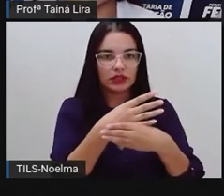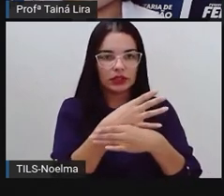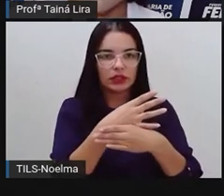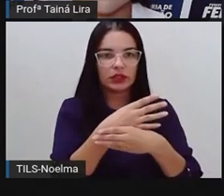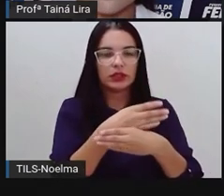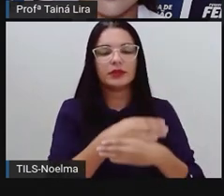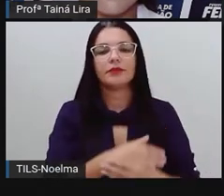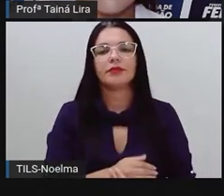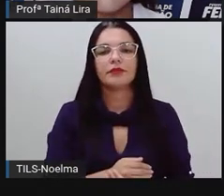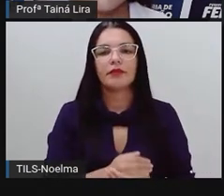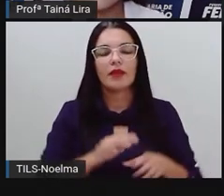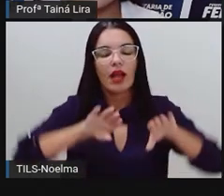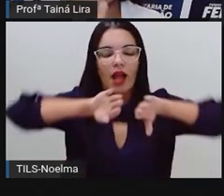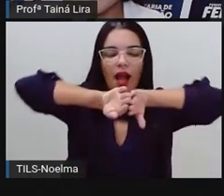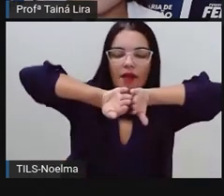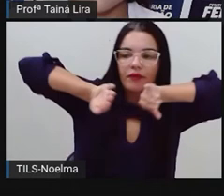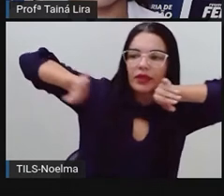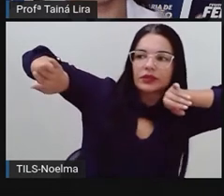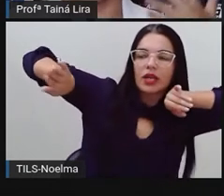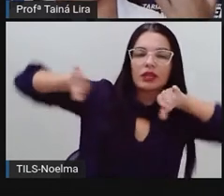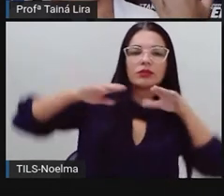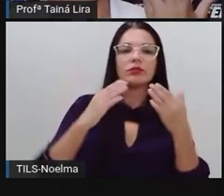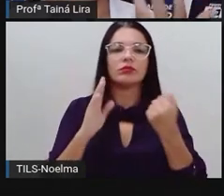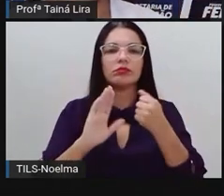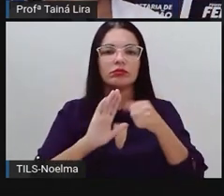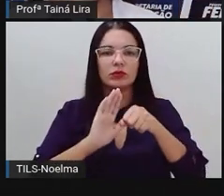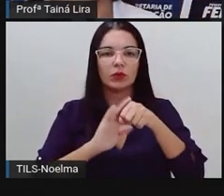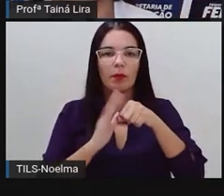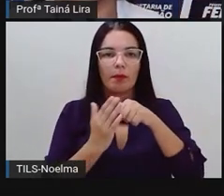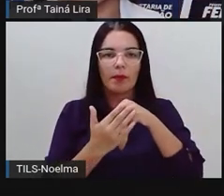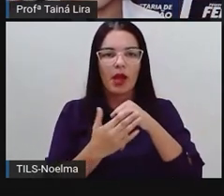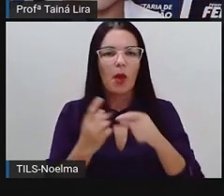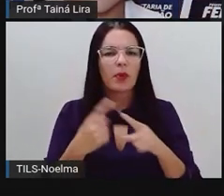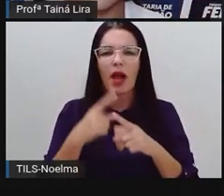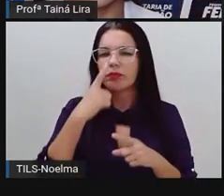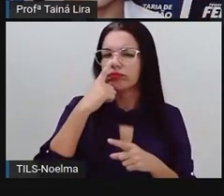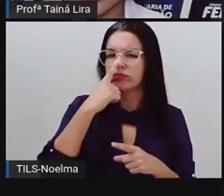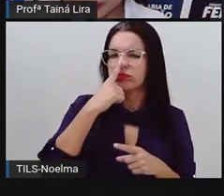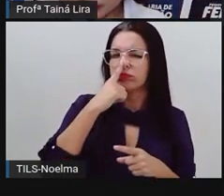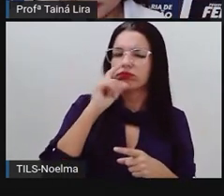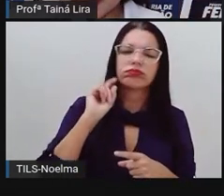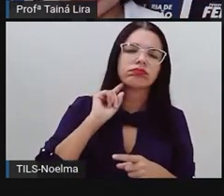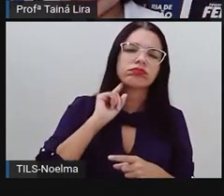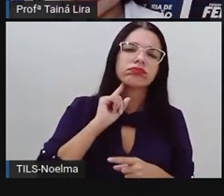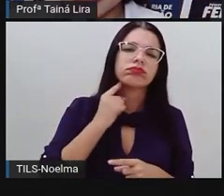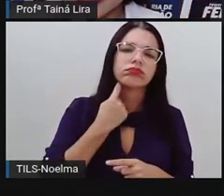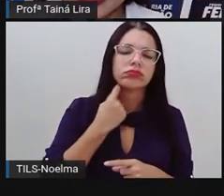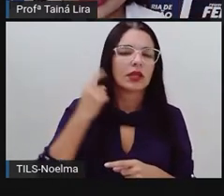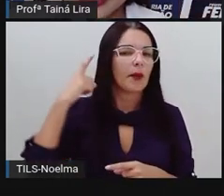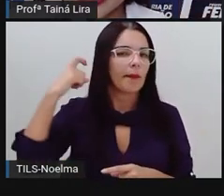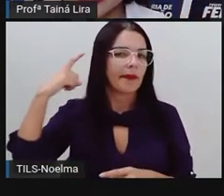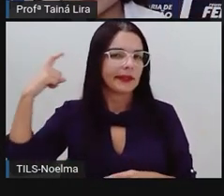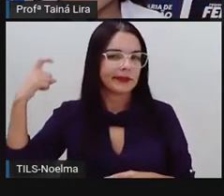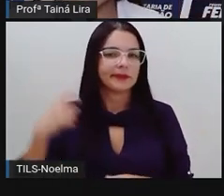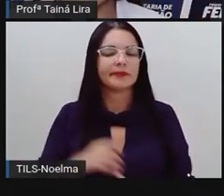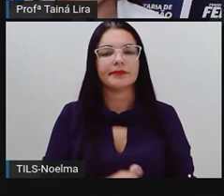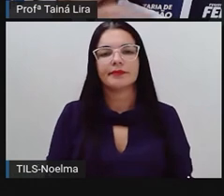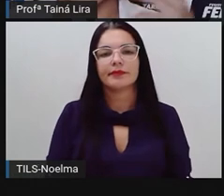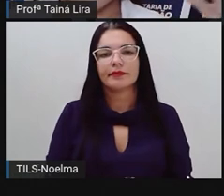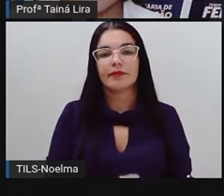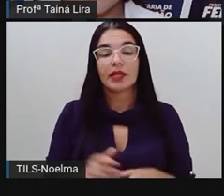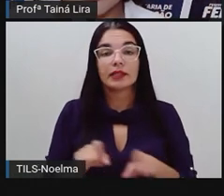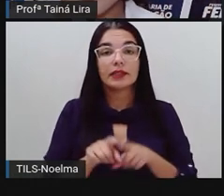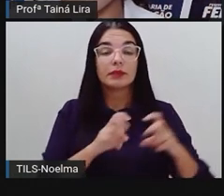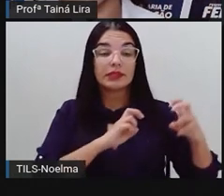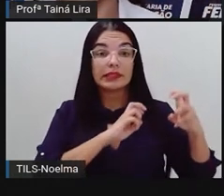e mais afastado né nos bairros por conta da poluição por conta do Barulho tá certo o